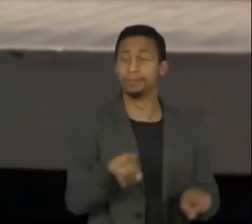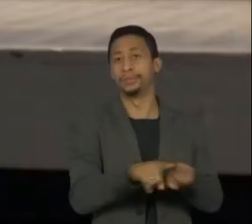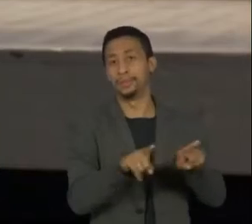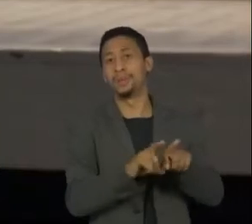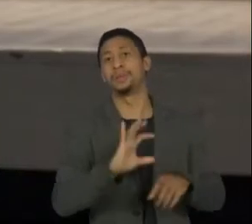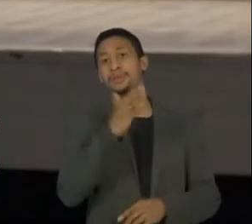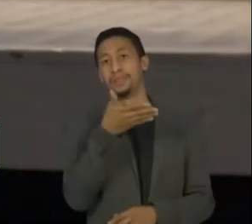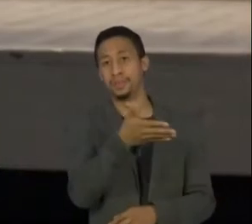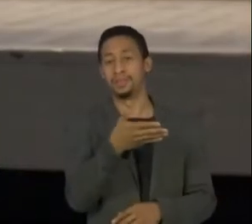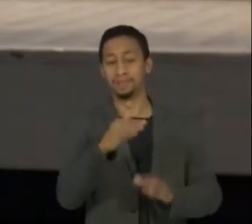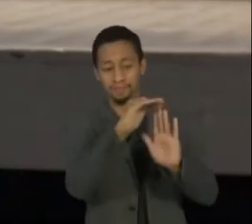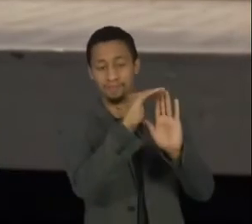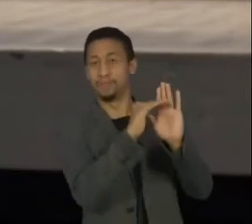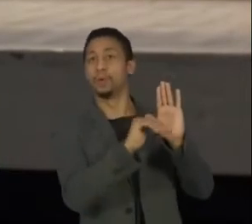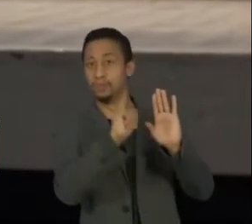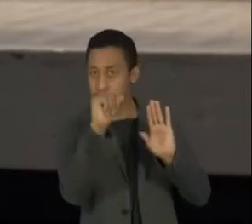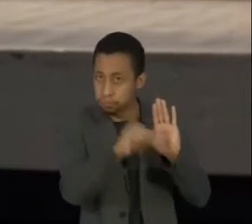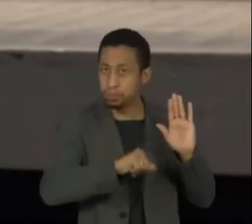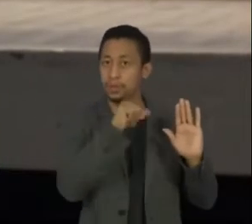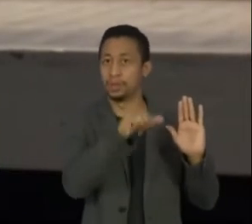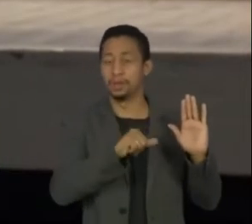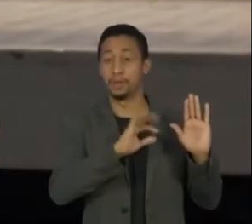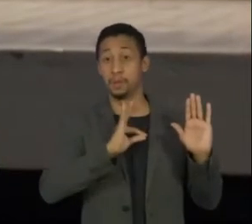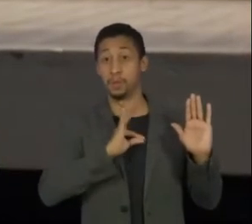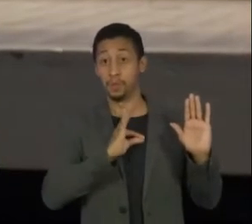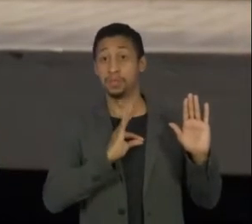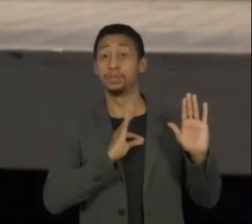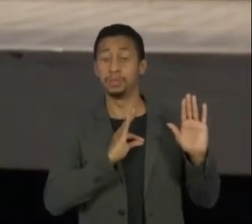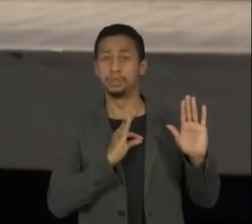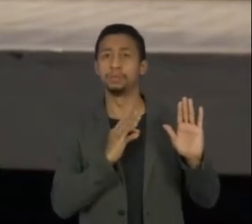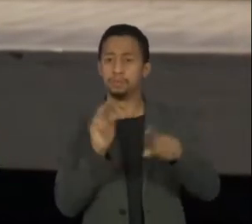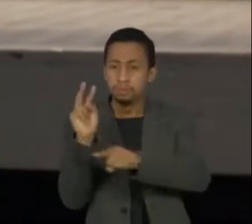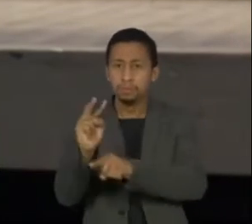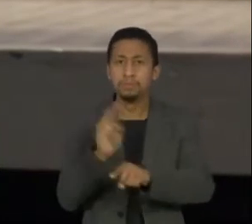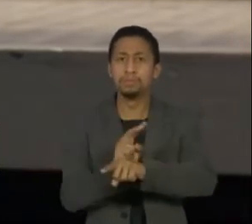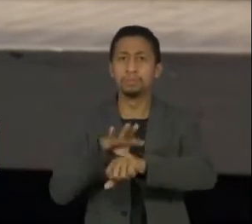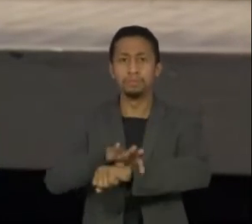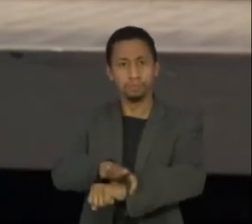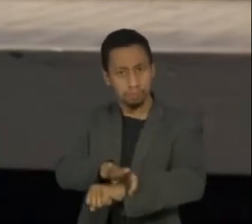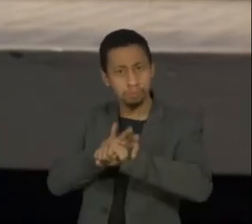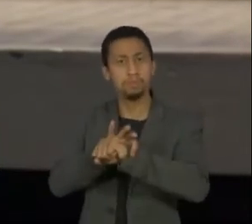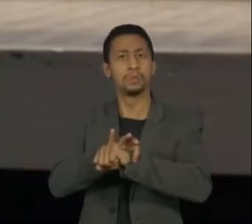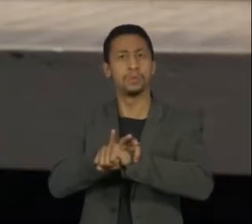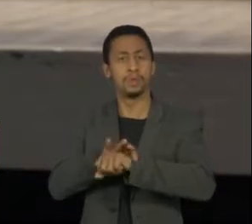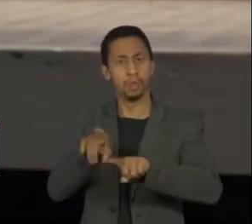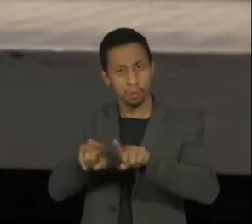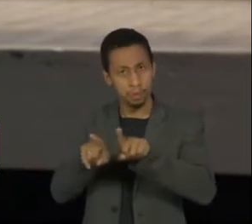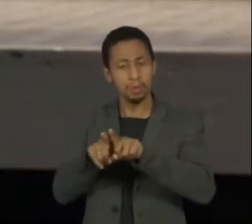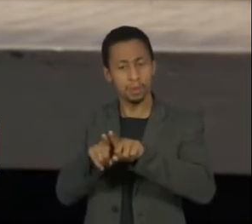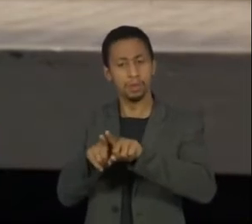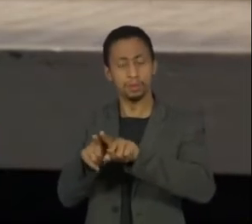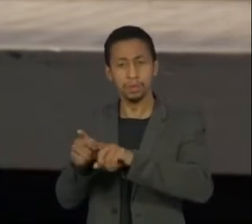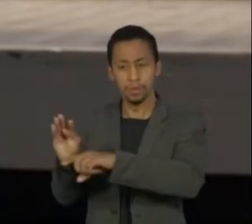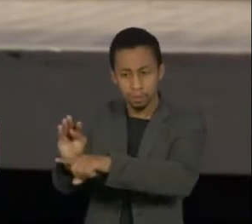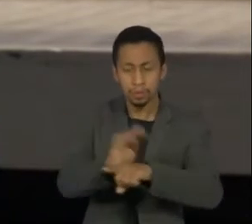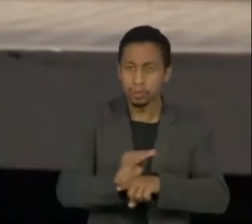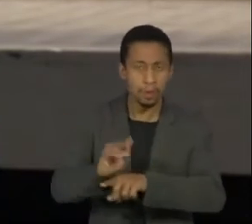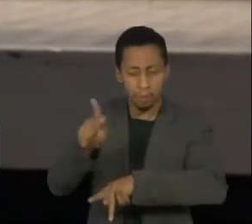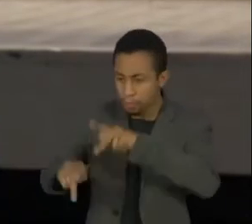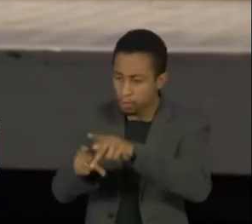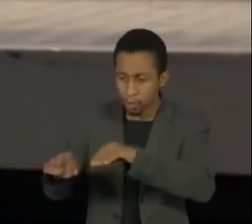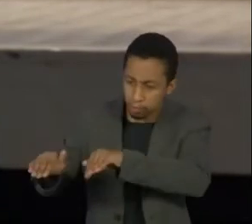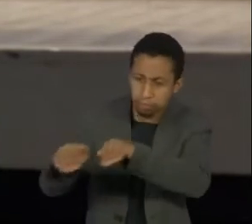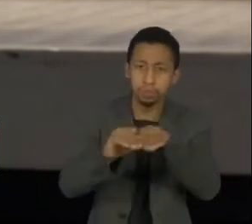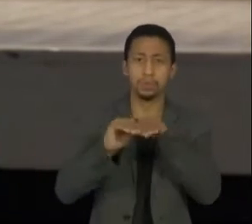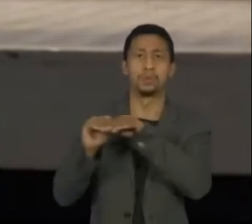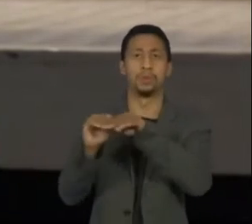esse protocolo, esse procedimento, para que a polícia possa servir, proteger e possa garantir a integridade de todas as pessoas. Ela